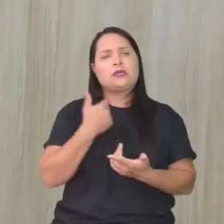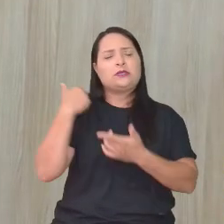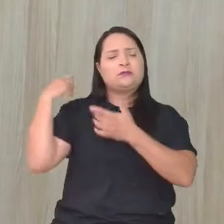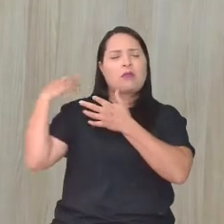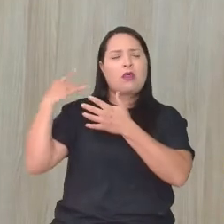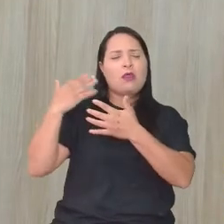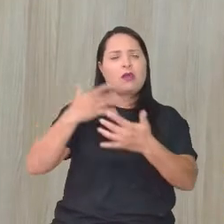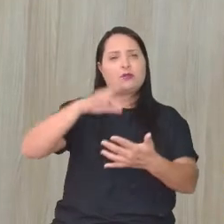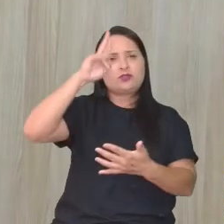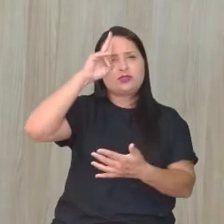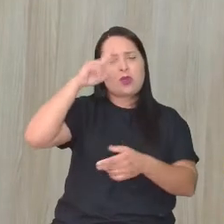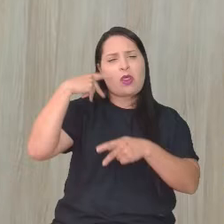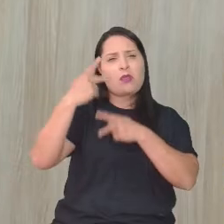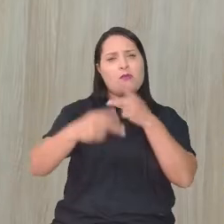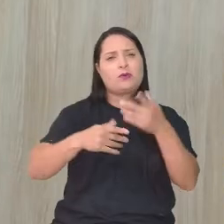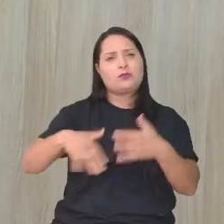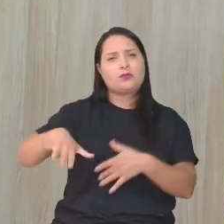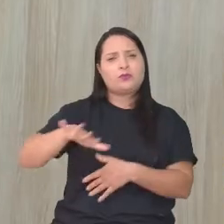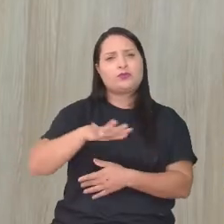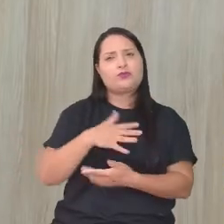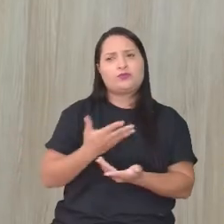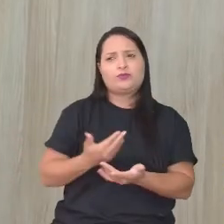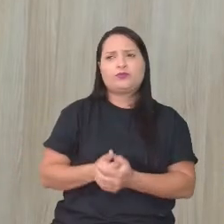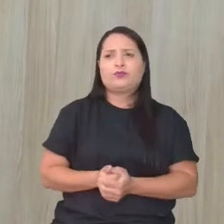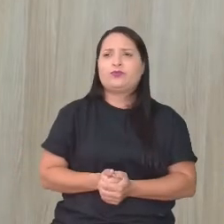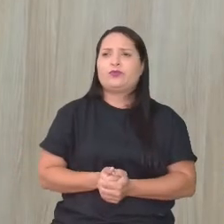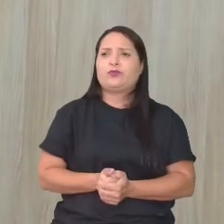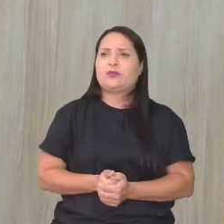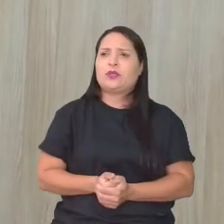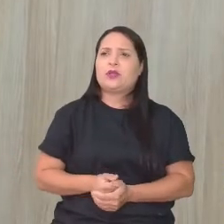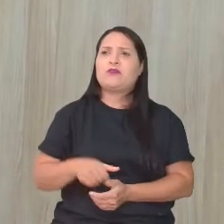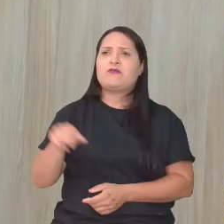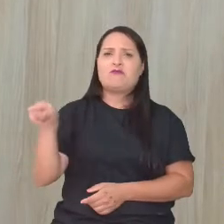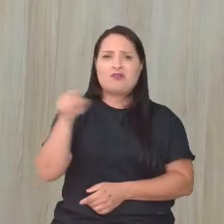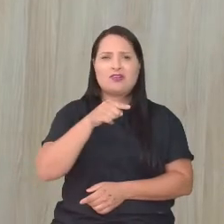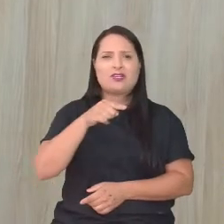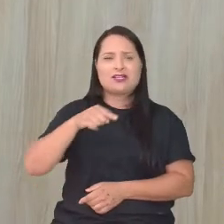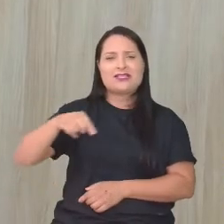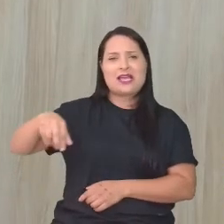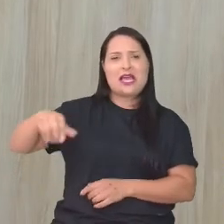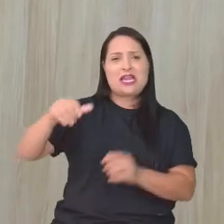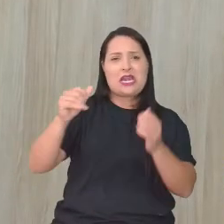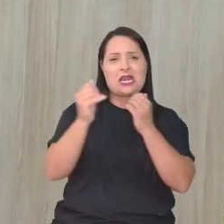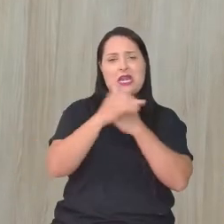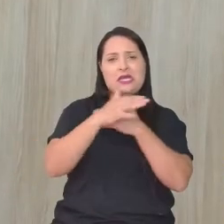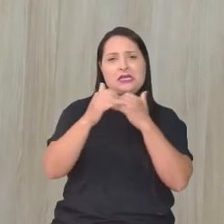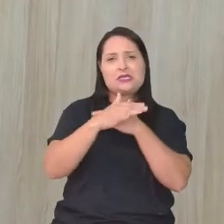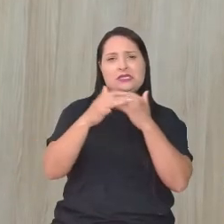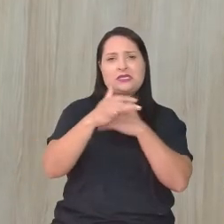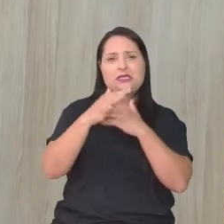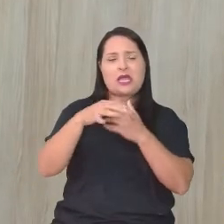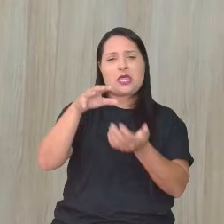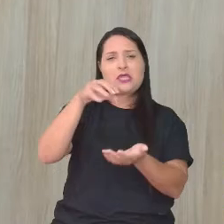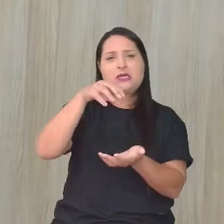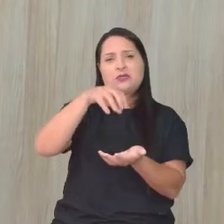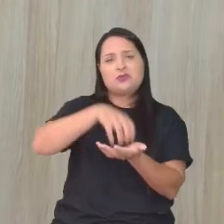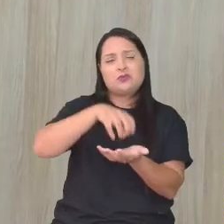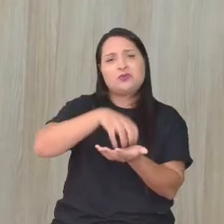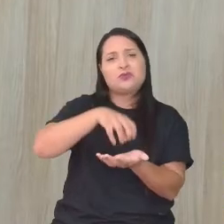histórica desses povos, certo? E aqui, quem é que nunca passa aqui, né? Direto, se você for por ali pelo